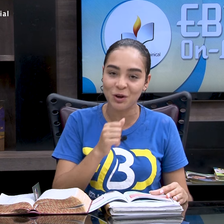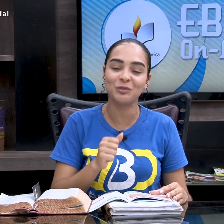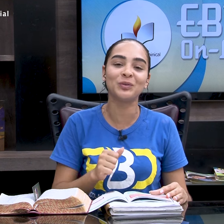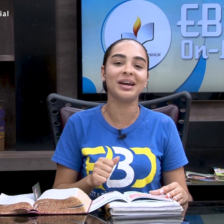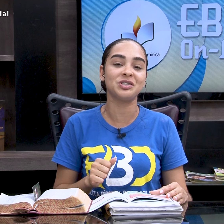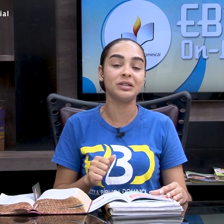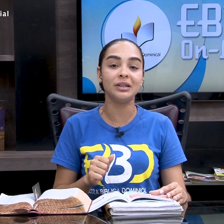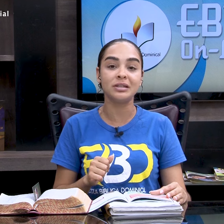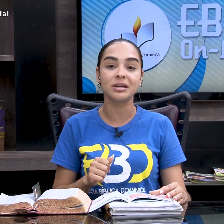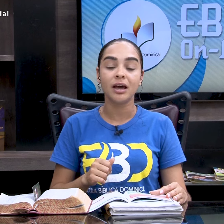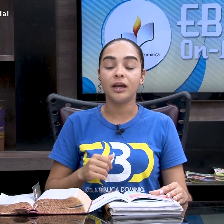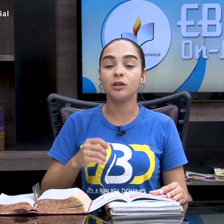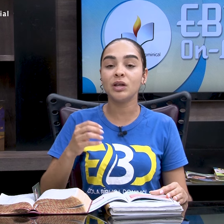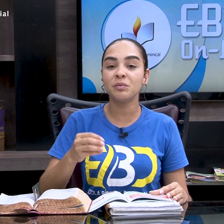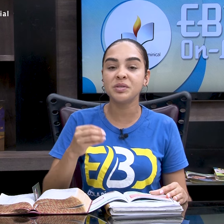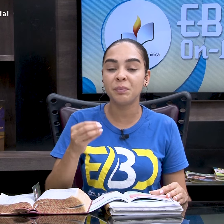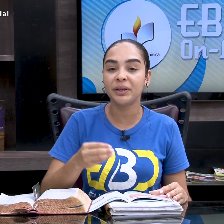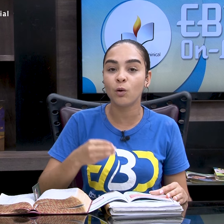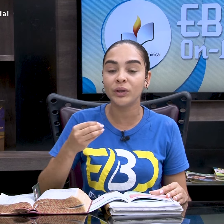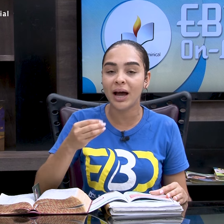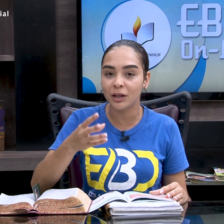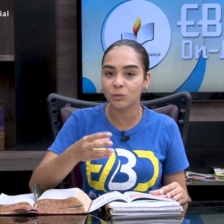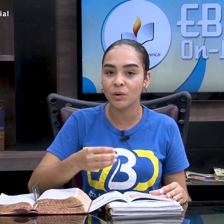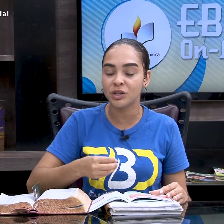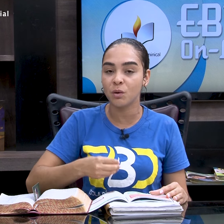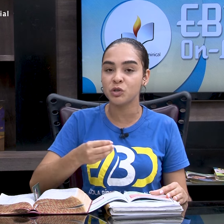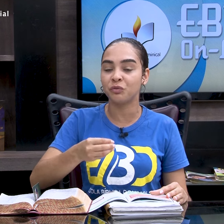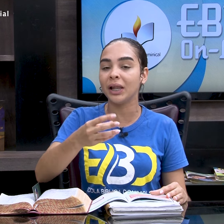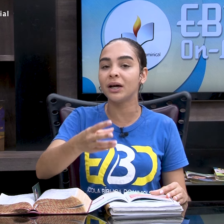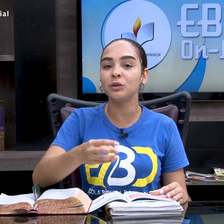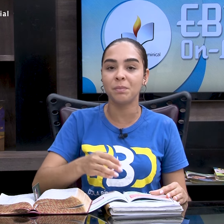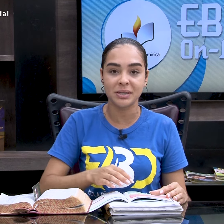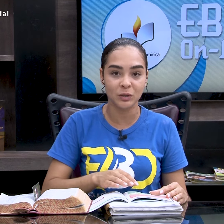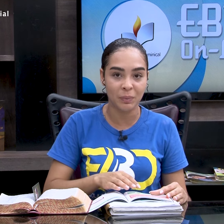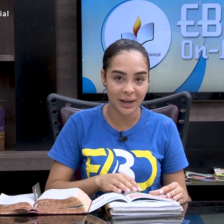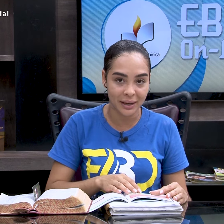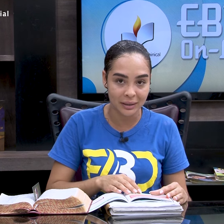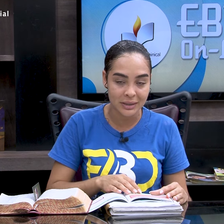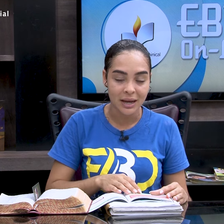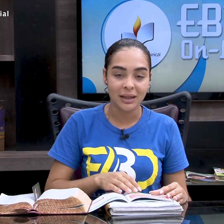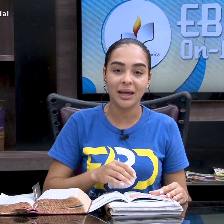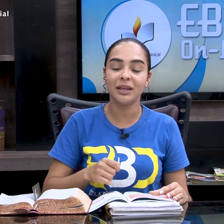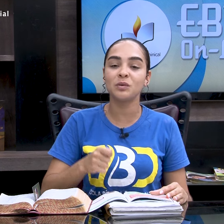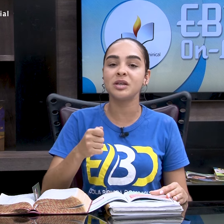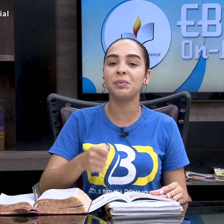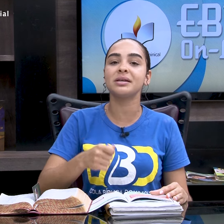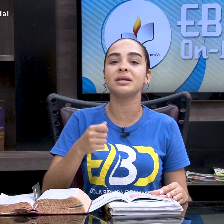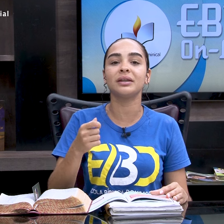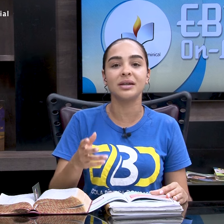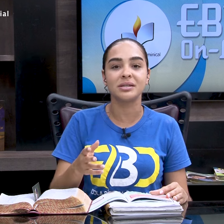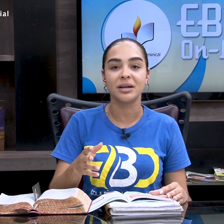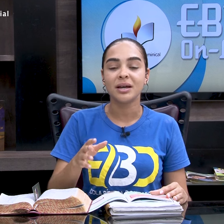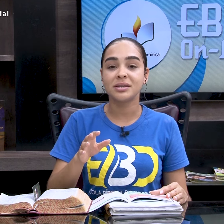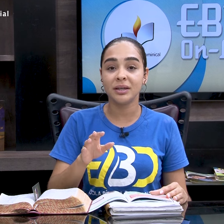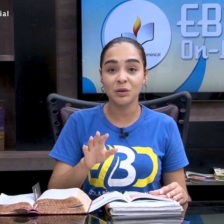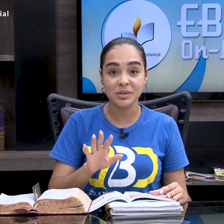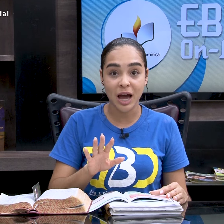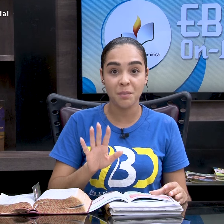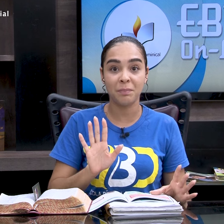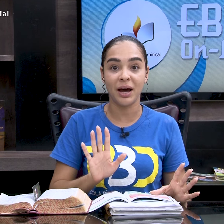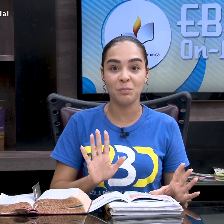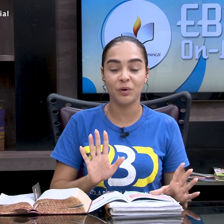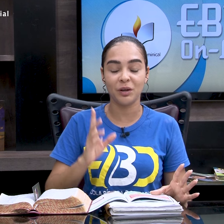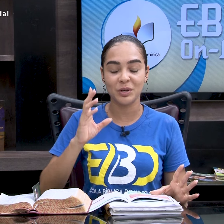absorve tudo o que a gente diz então devemos sempre ter cuidado com o que estamos falando e passando para eles né Tendo sempre a certeza se